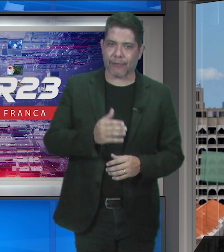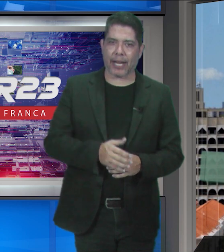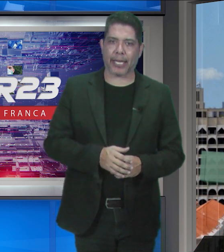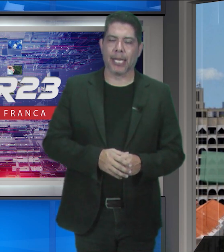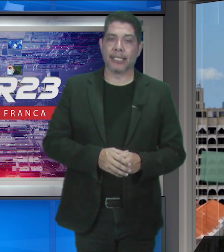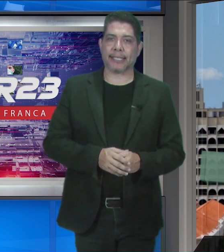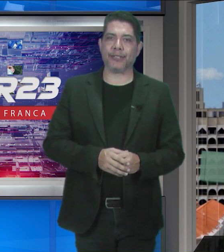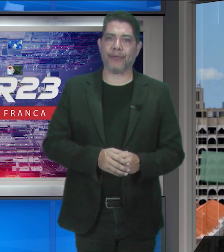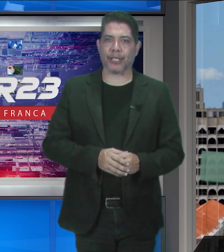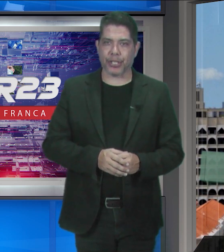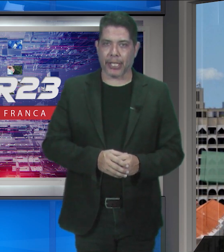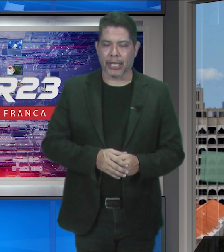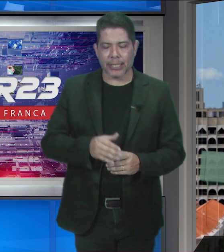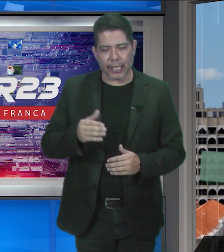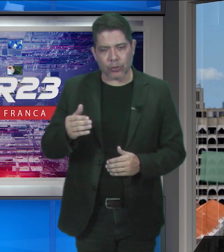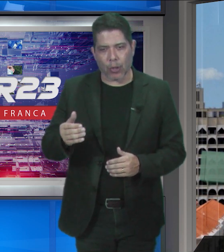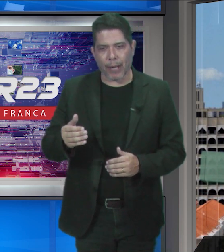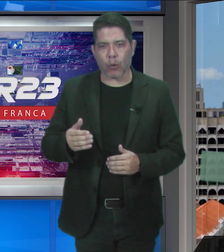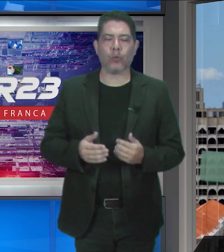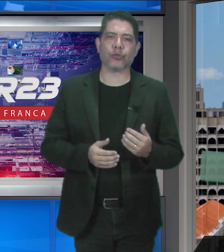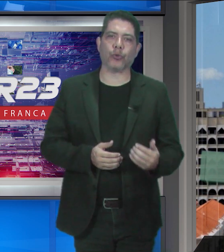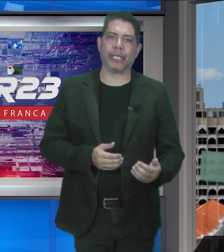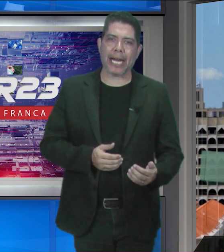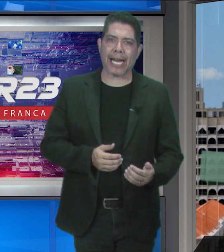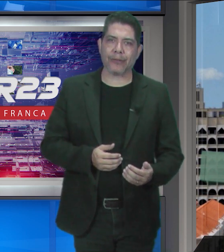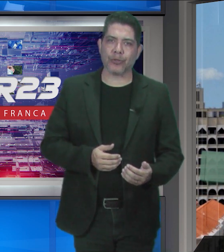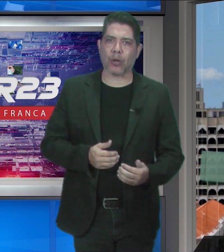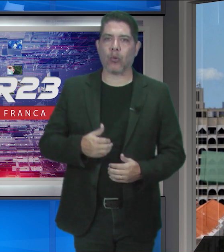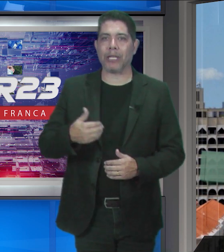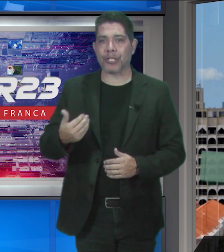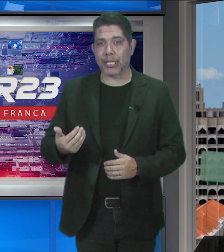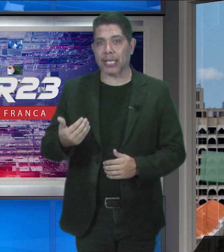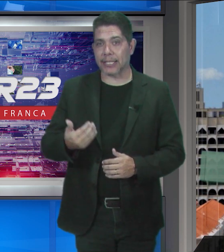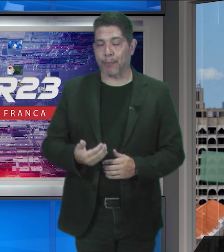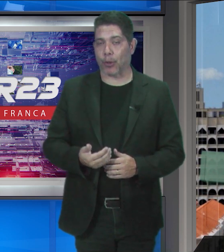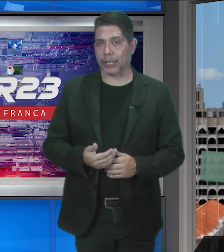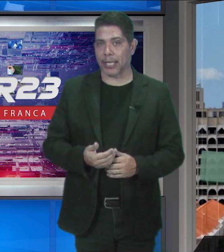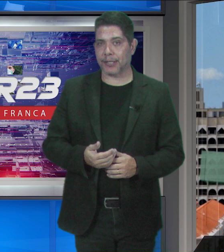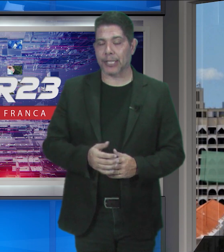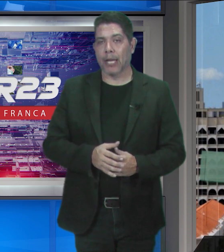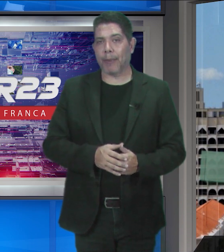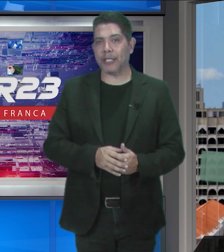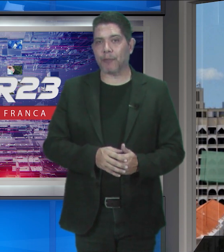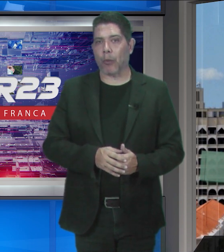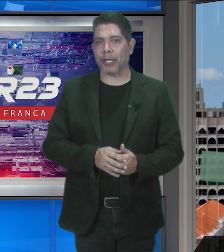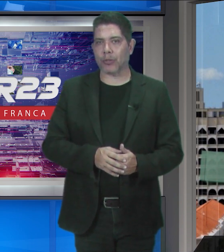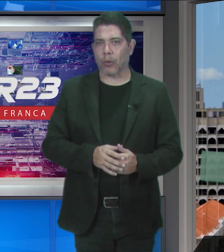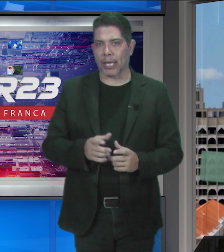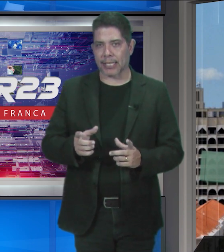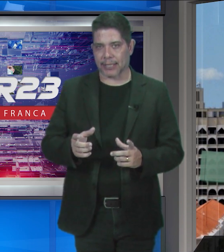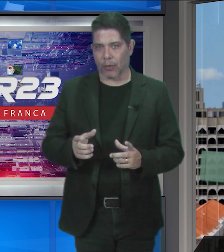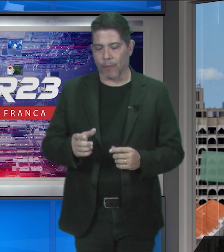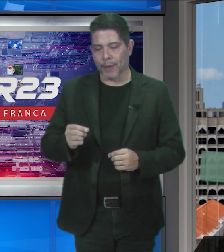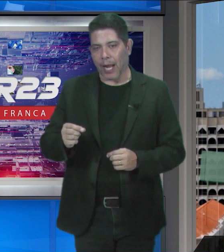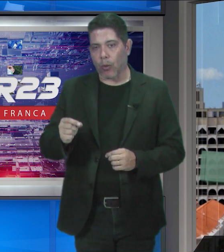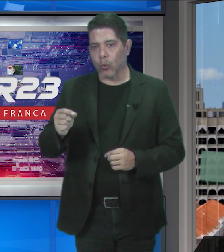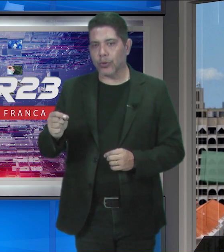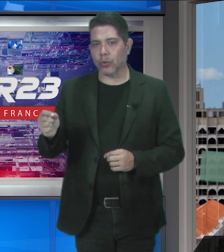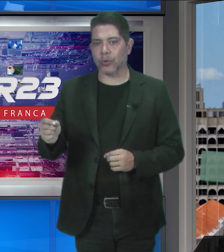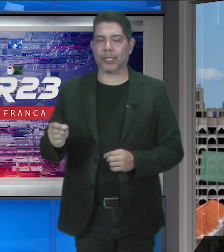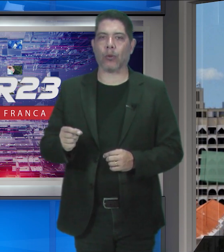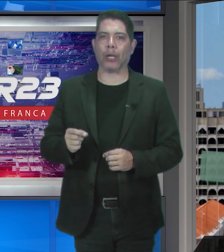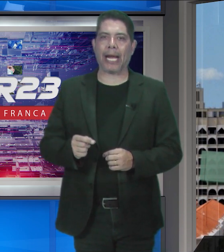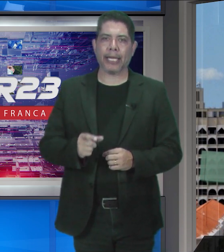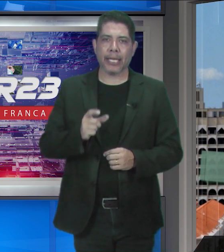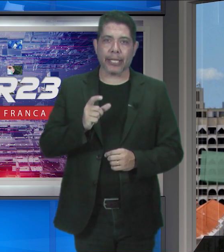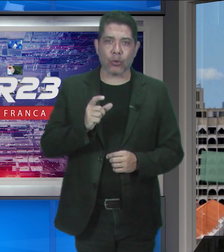você que vai se divertir, tem que tomar alguns cuidados, algumas dicas importantes, principalmente com relação ao uso